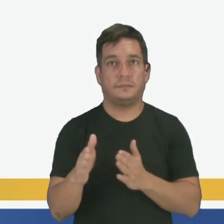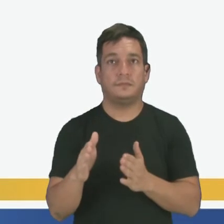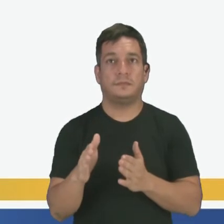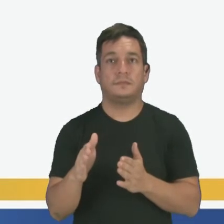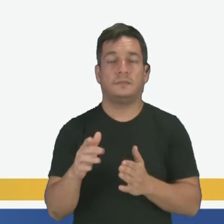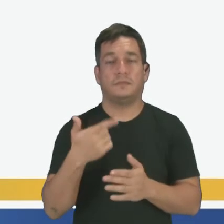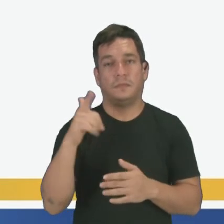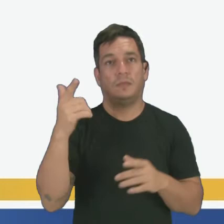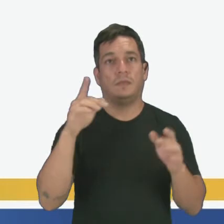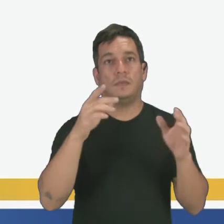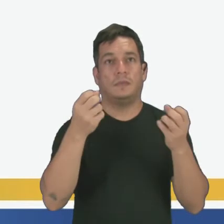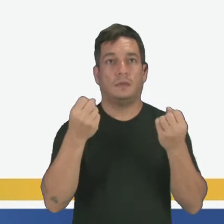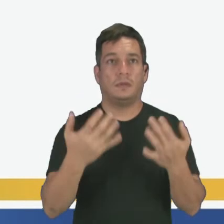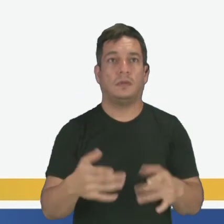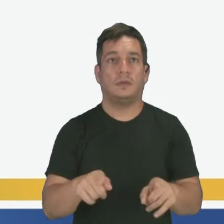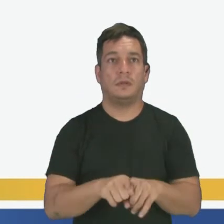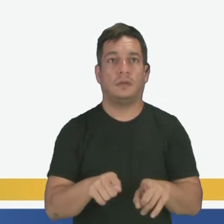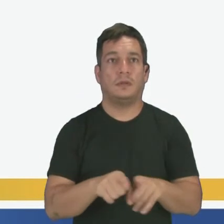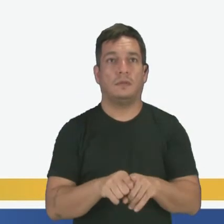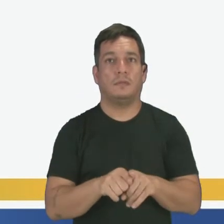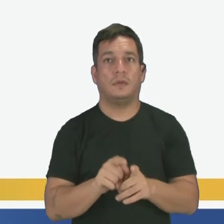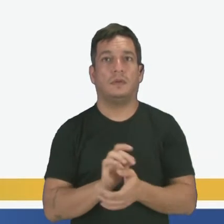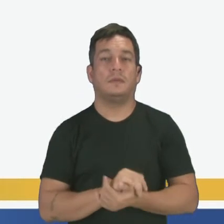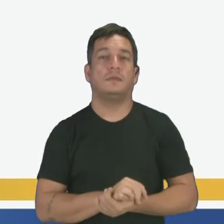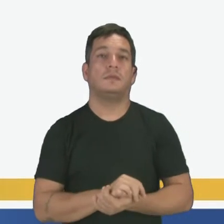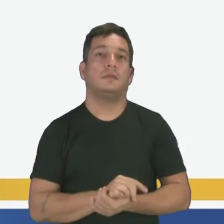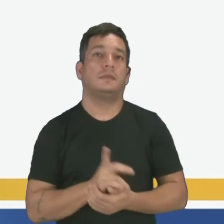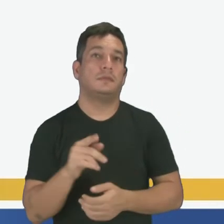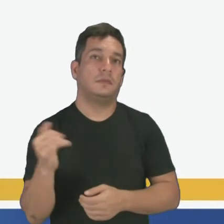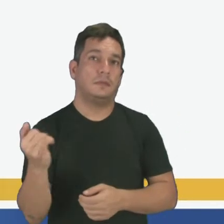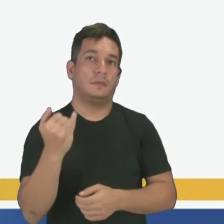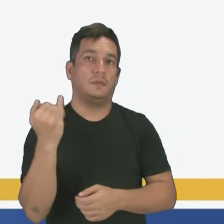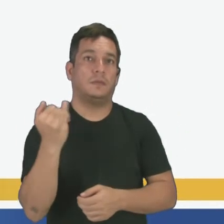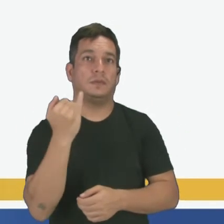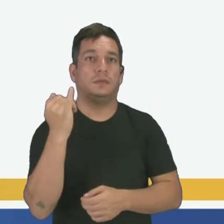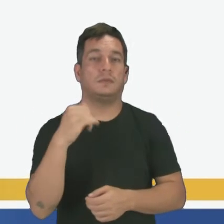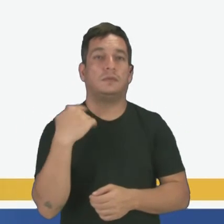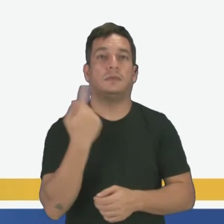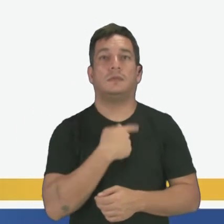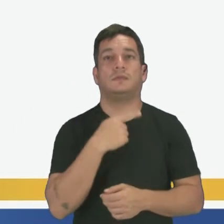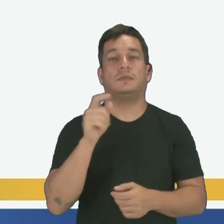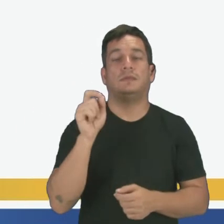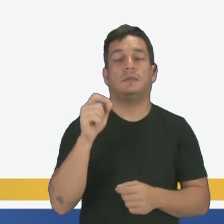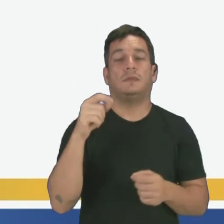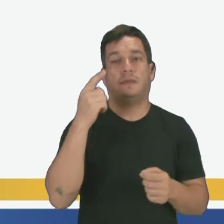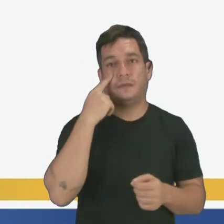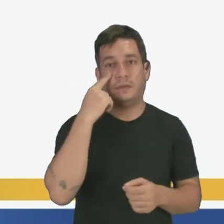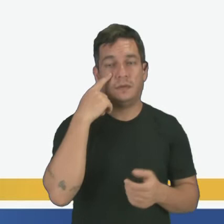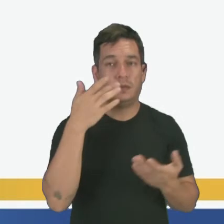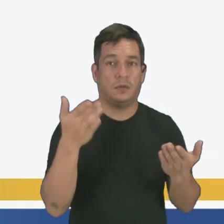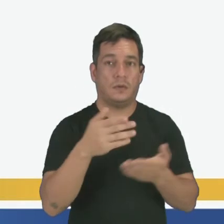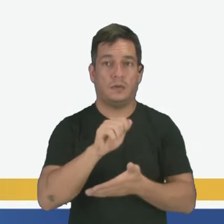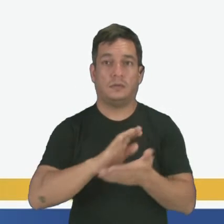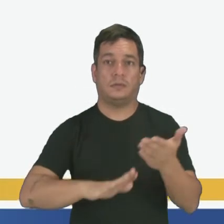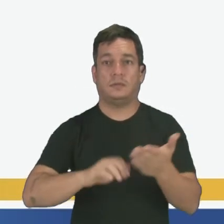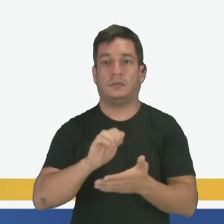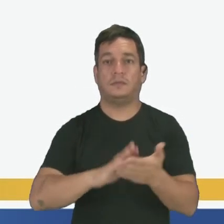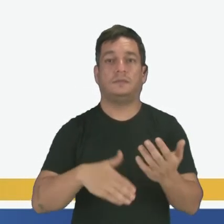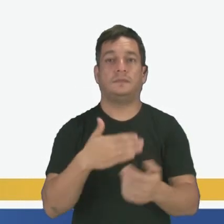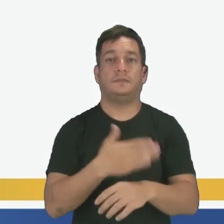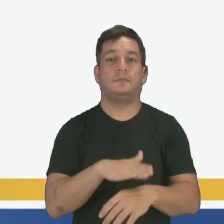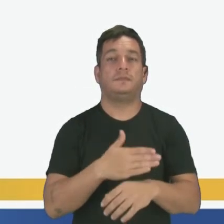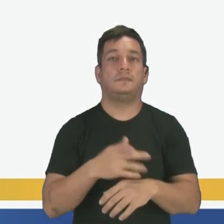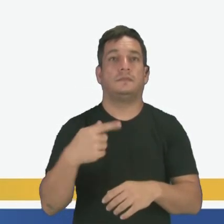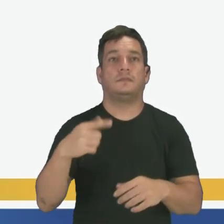ainda outras definições, né, que são muito importantes, que nós vamos estar trabalhando agora nesse nosso exercitando, você